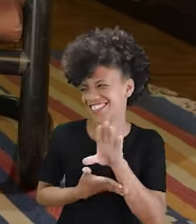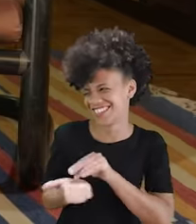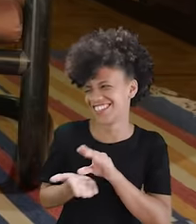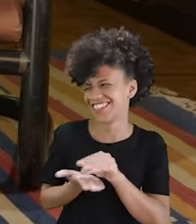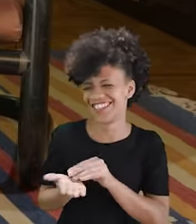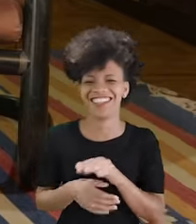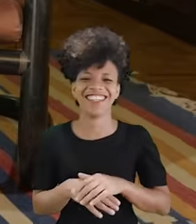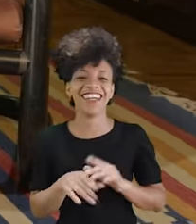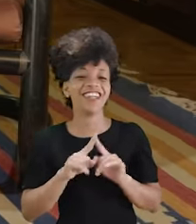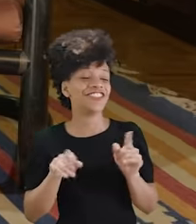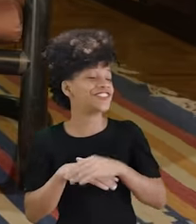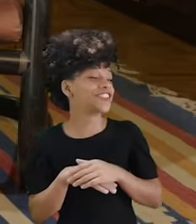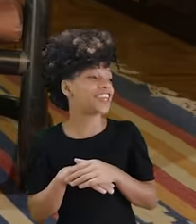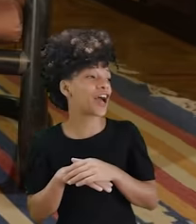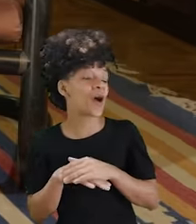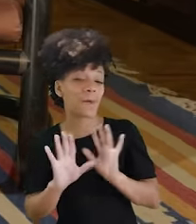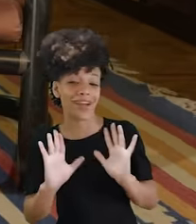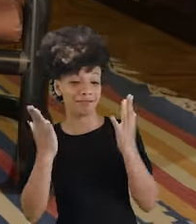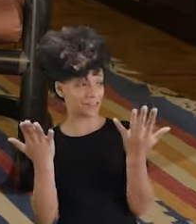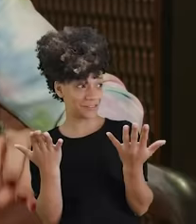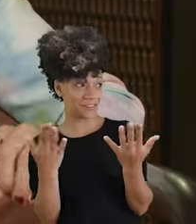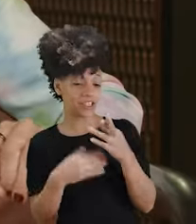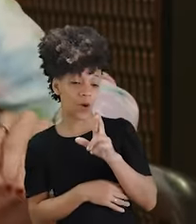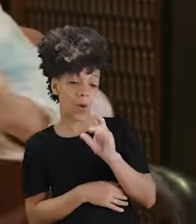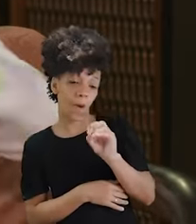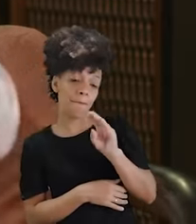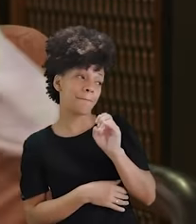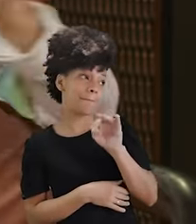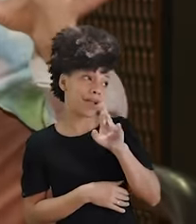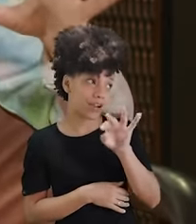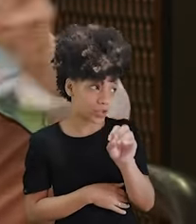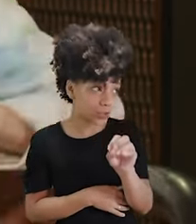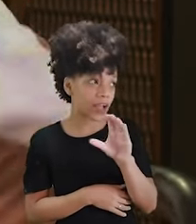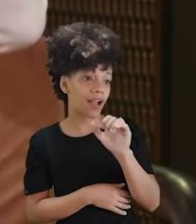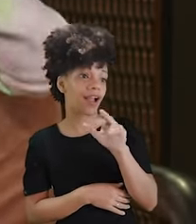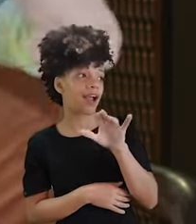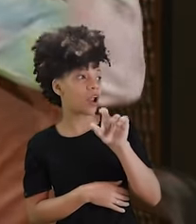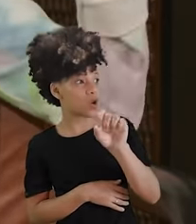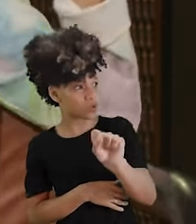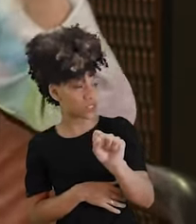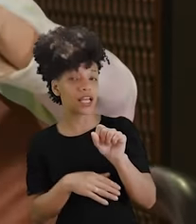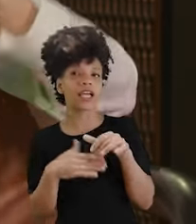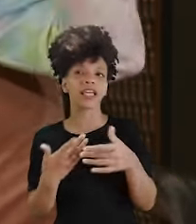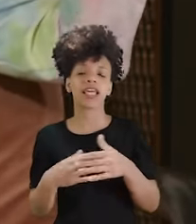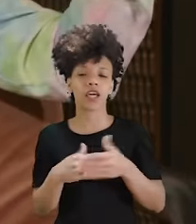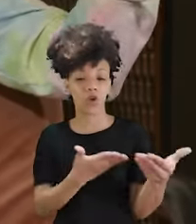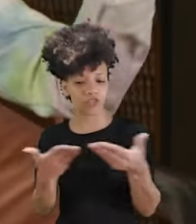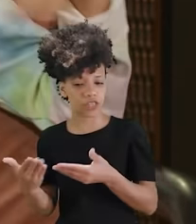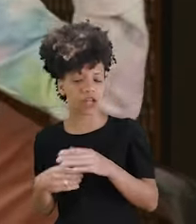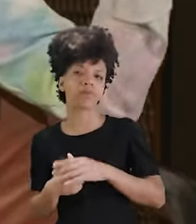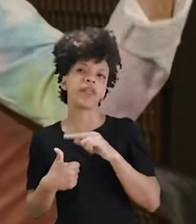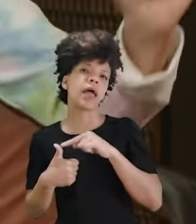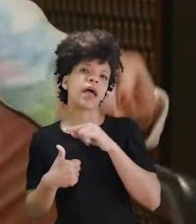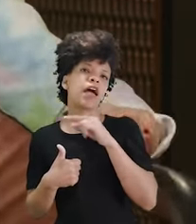então a gente tinha um animador que se tratava de Roberto Carlos e convidados então outros animadores eram